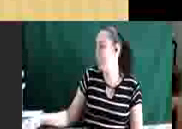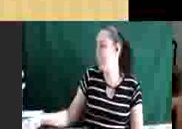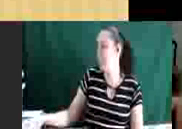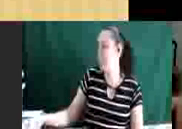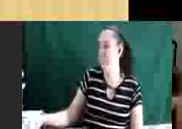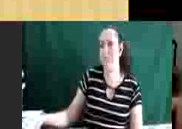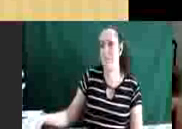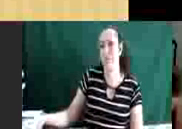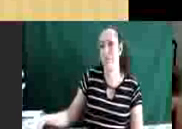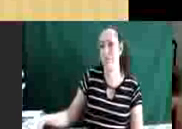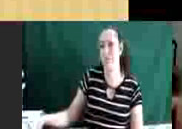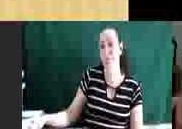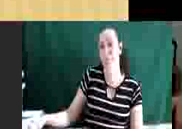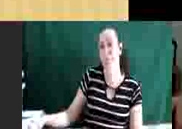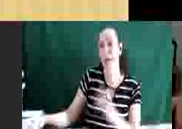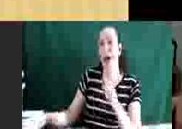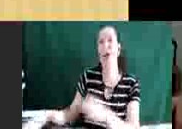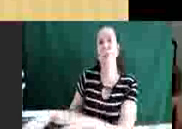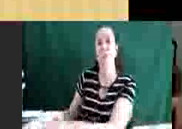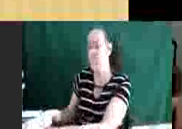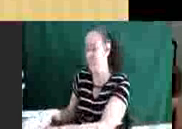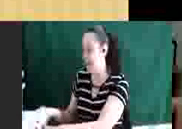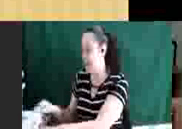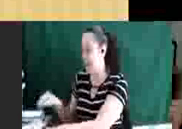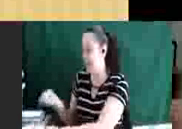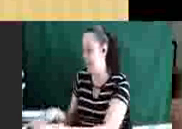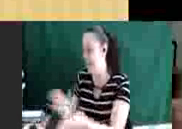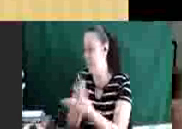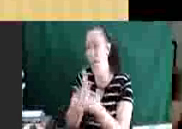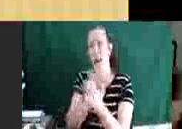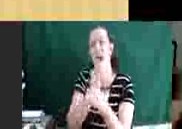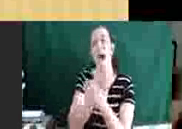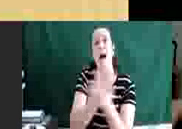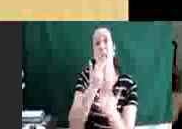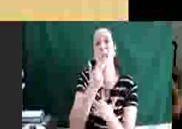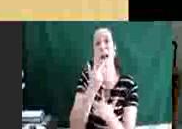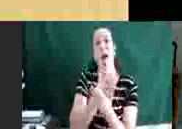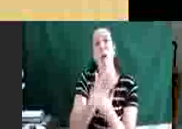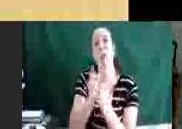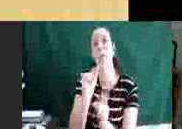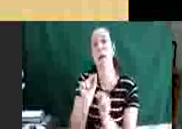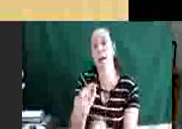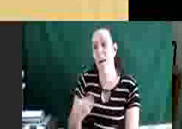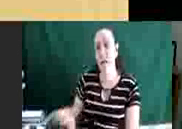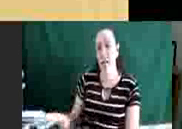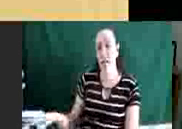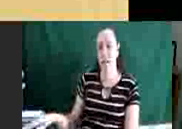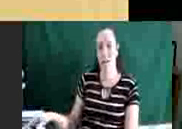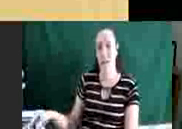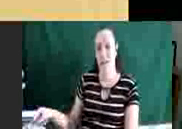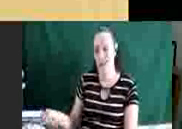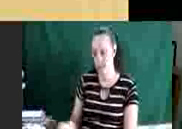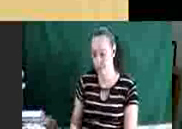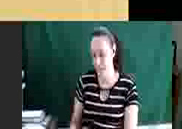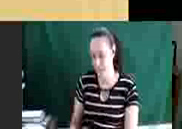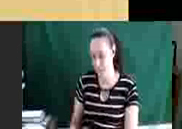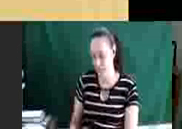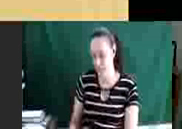aprofundar, para você entender a questão de pentest, para você ter... Esses três primeiros livros aqui, você aprende as